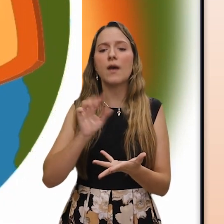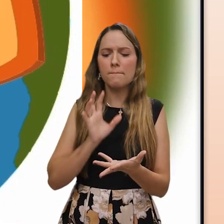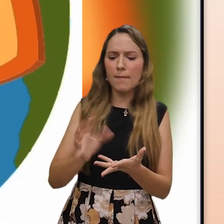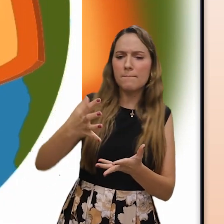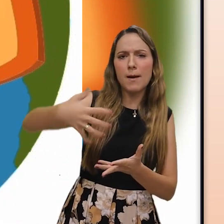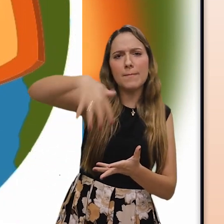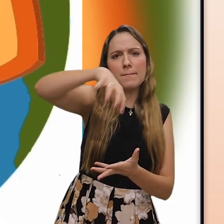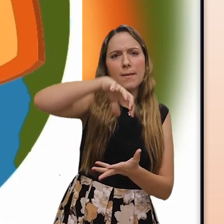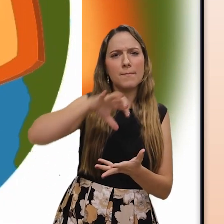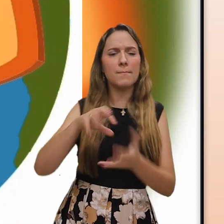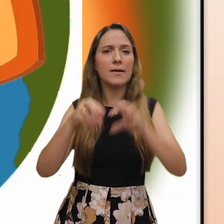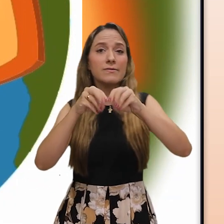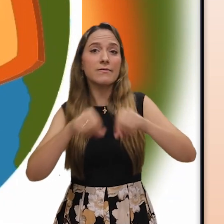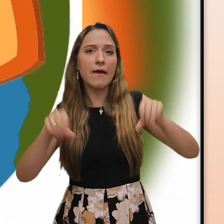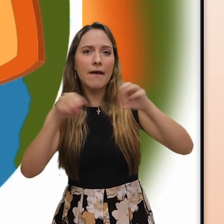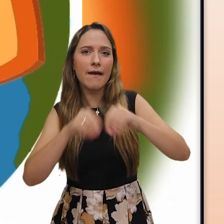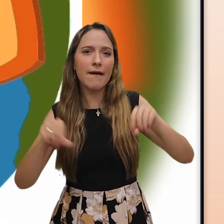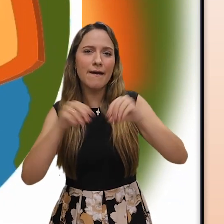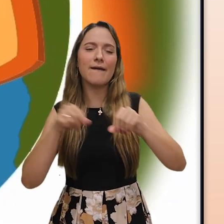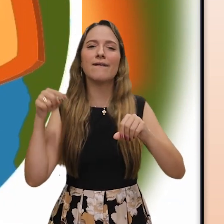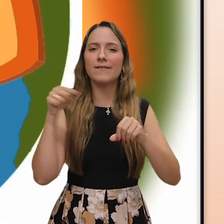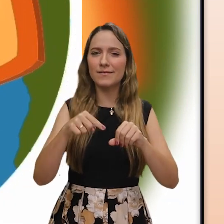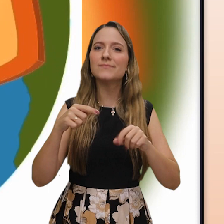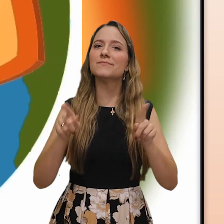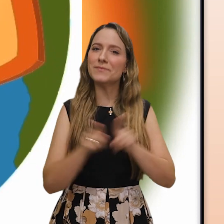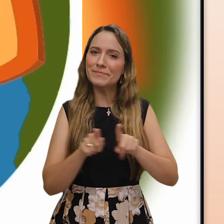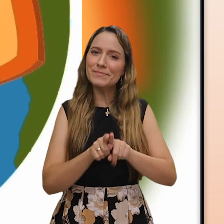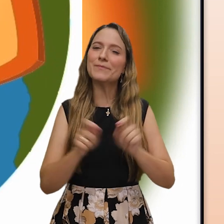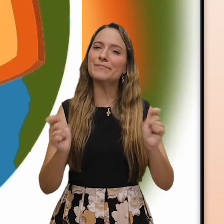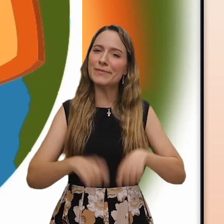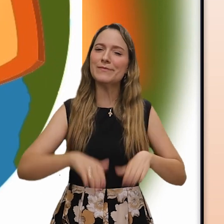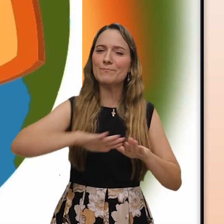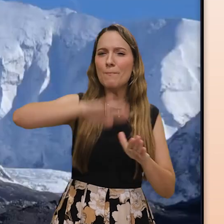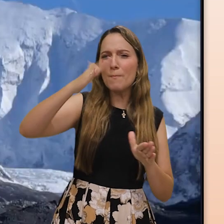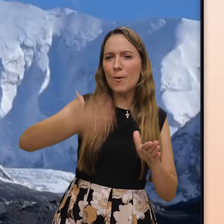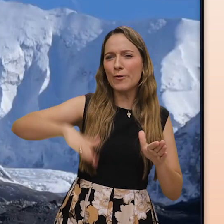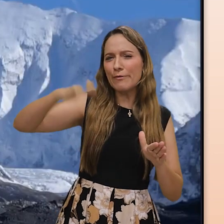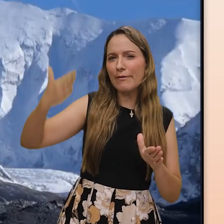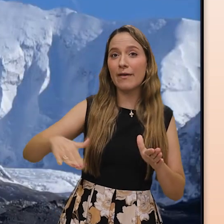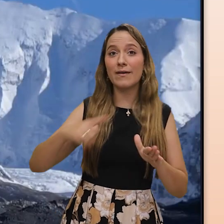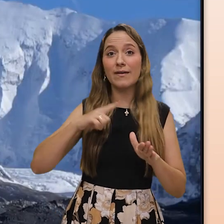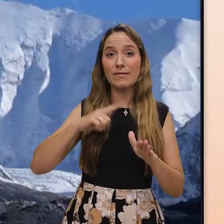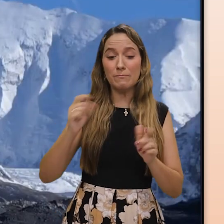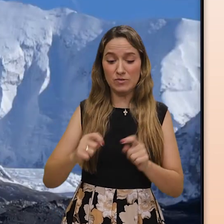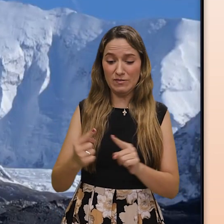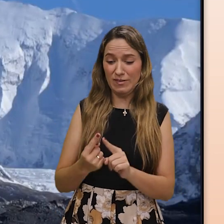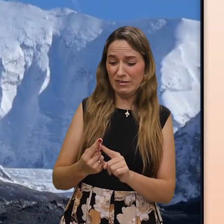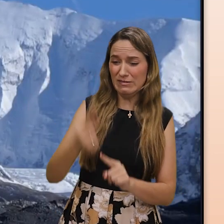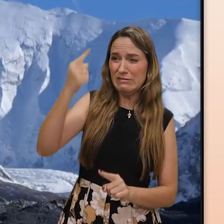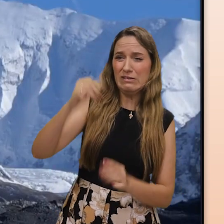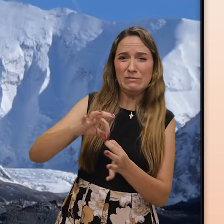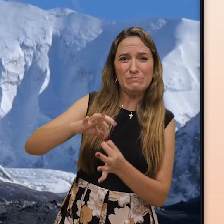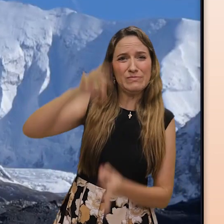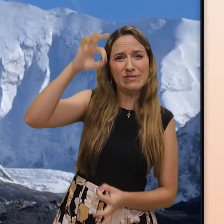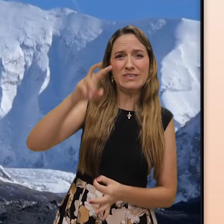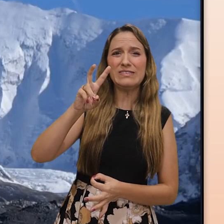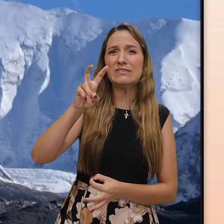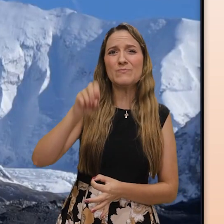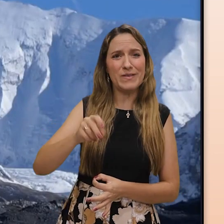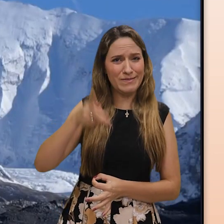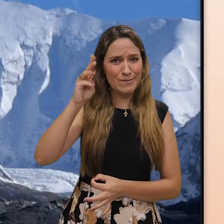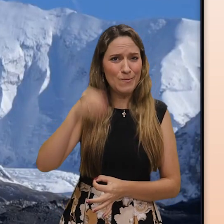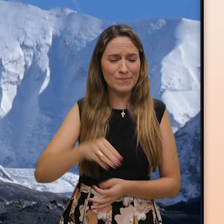crosta continental é a que forma os continentes e abriga, inclusive, grandes montanhas que atingem mais de